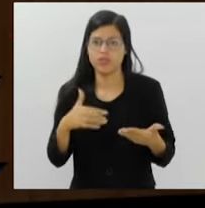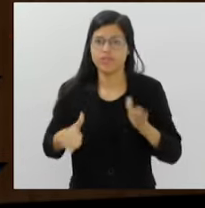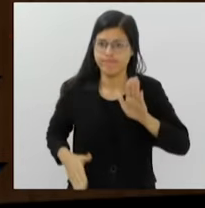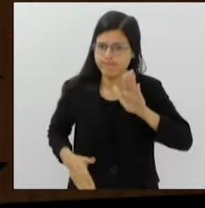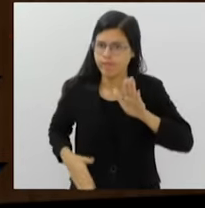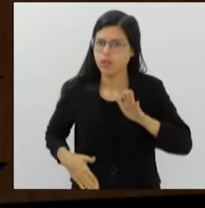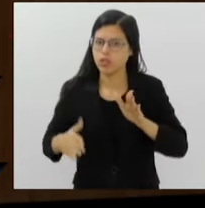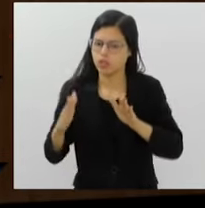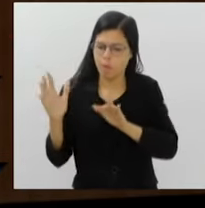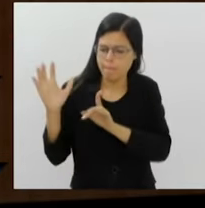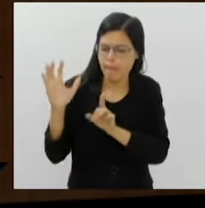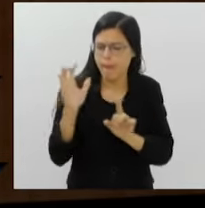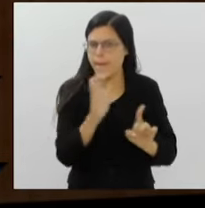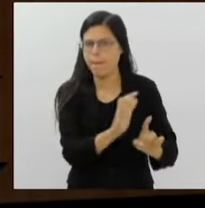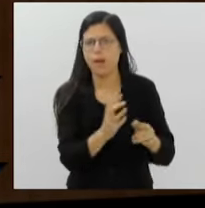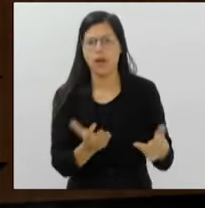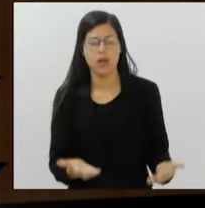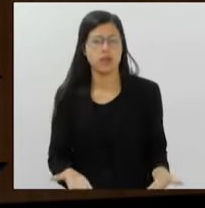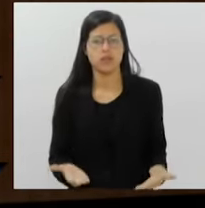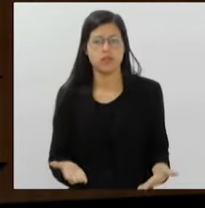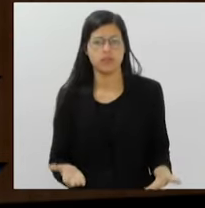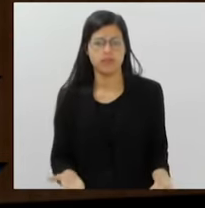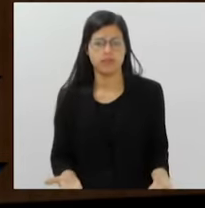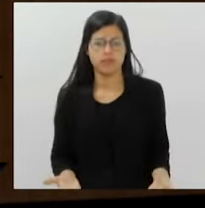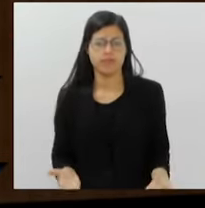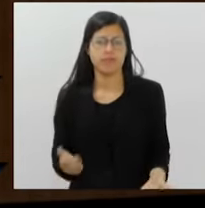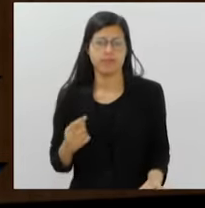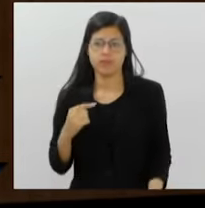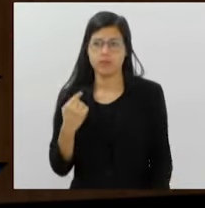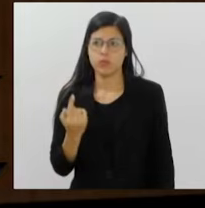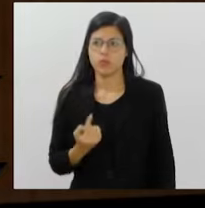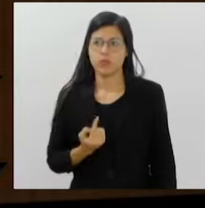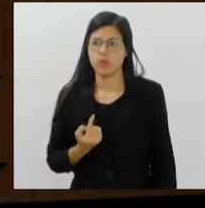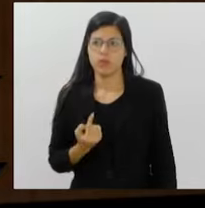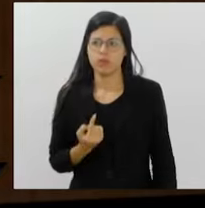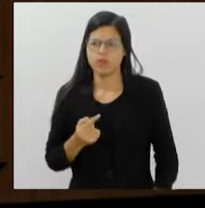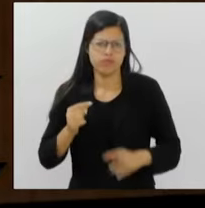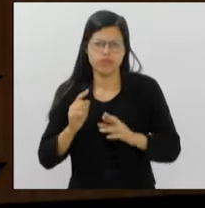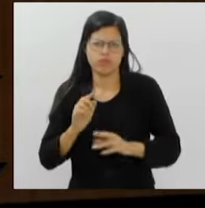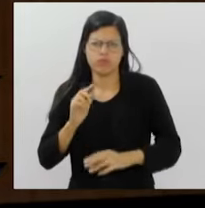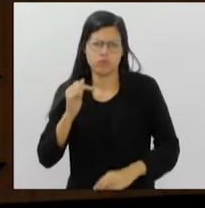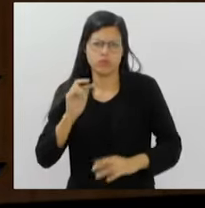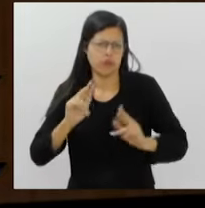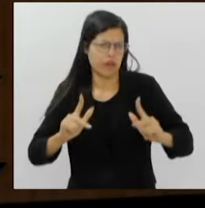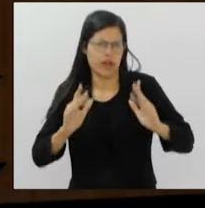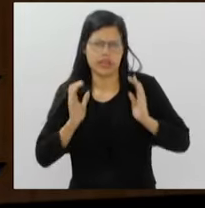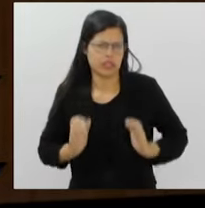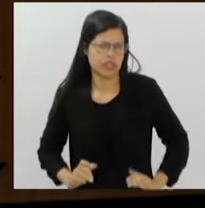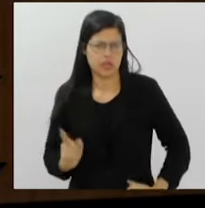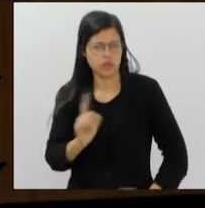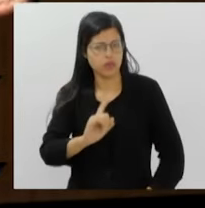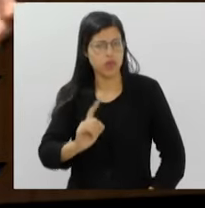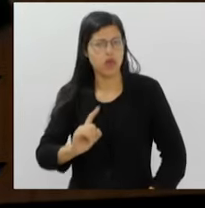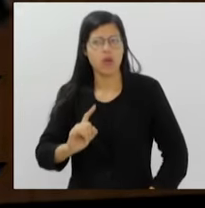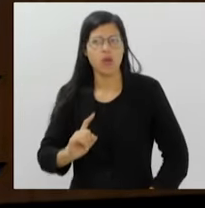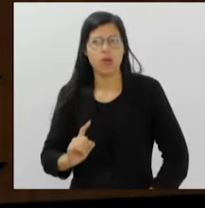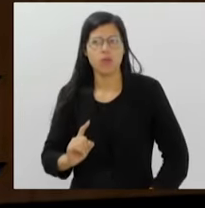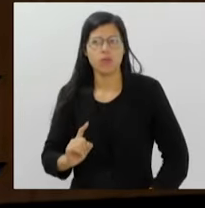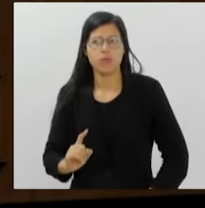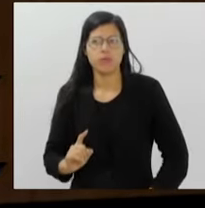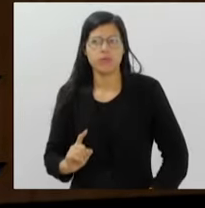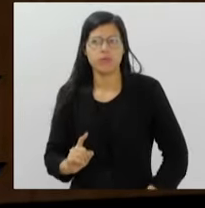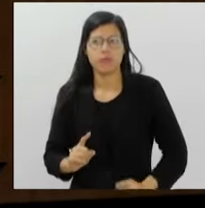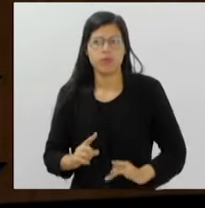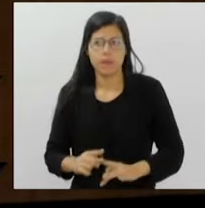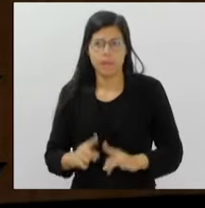A nossa situação não é diferente de nenhum cidadão comum. Nós não queremos nenhum tipo de privilégio. Mas quando nós